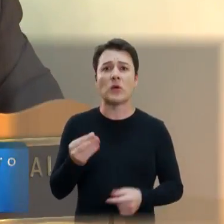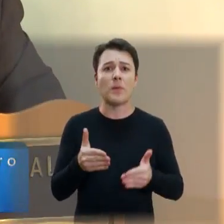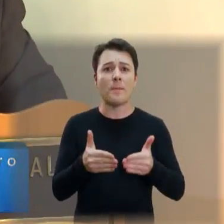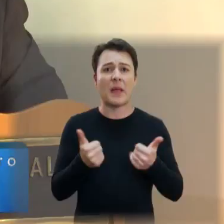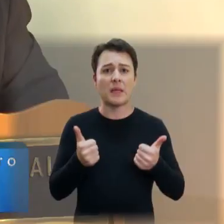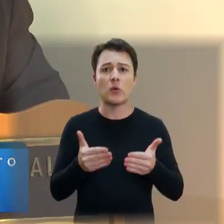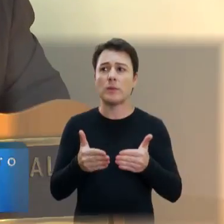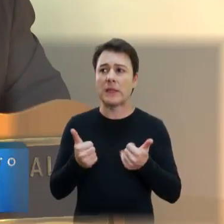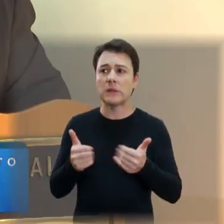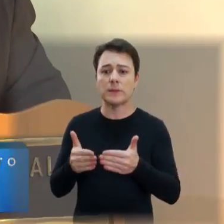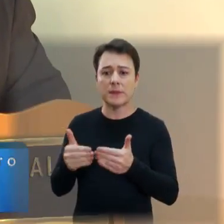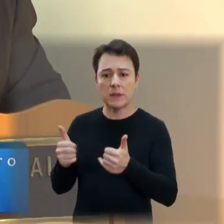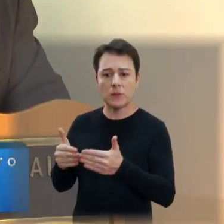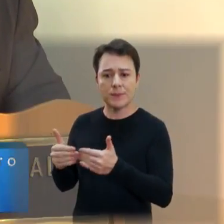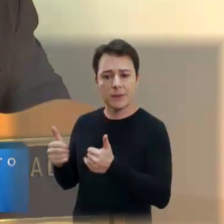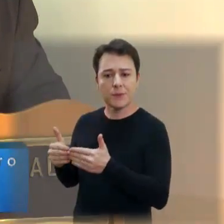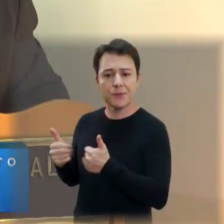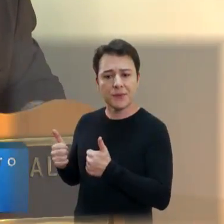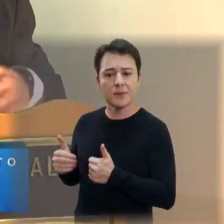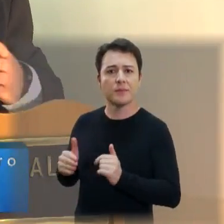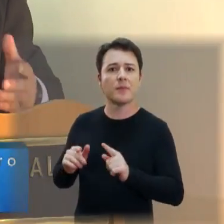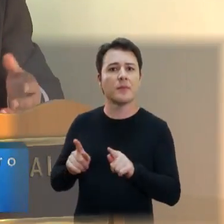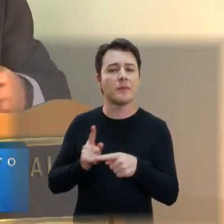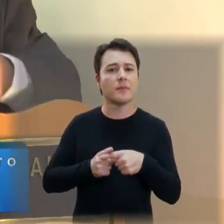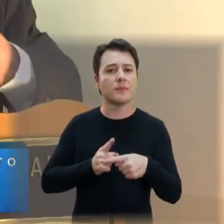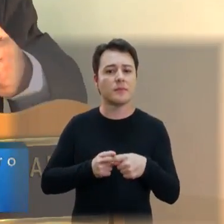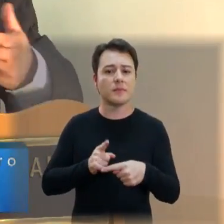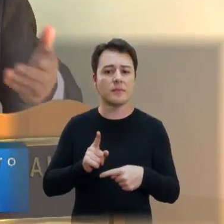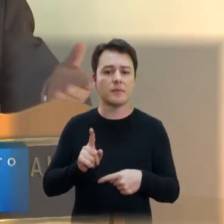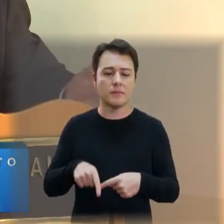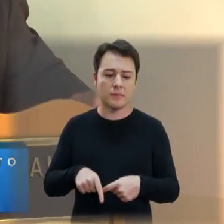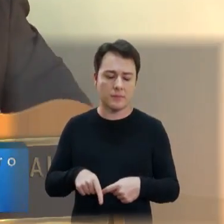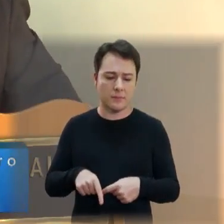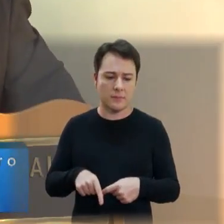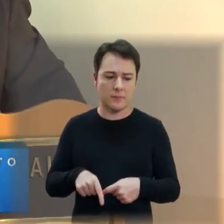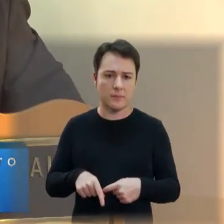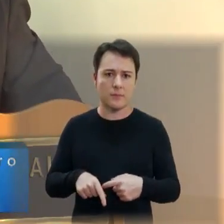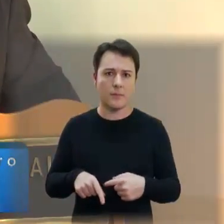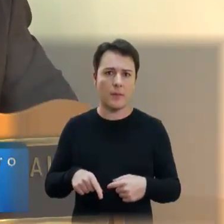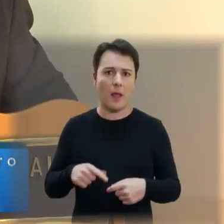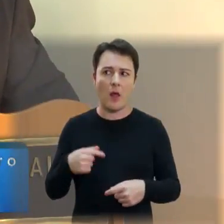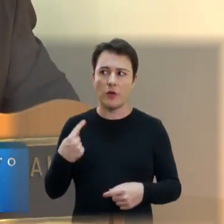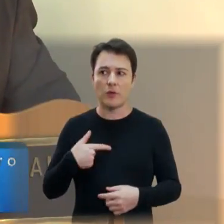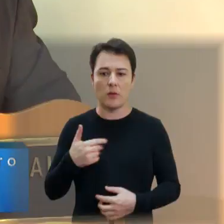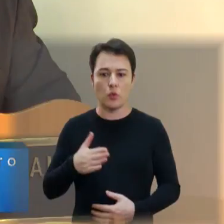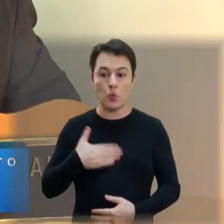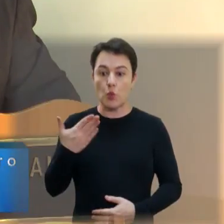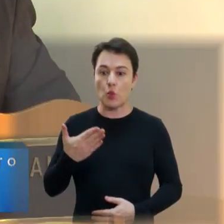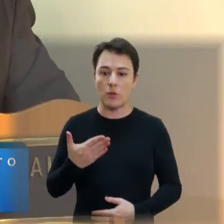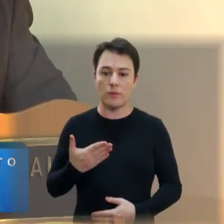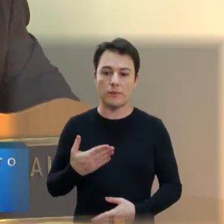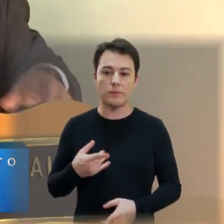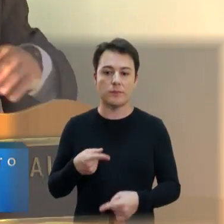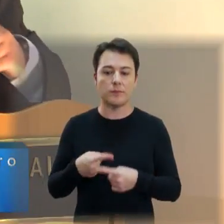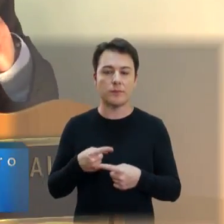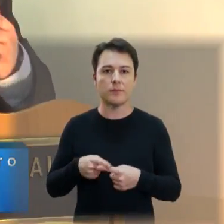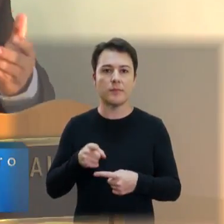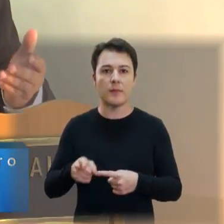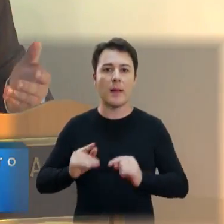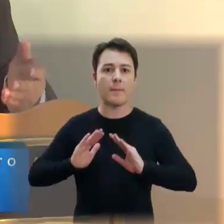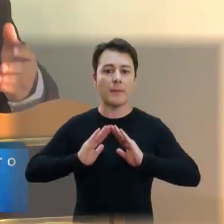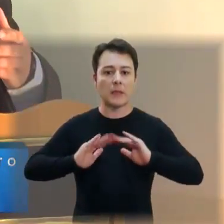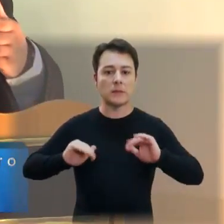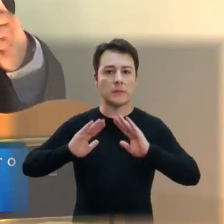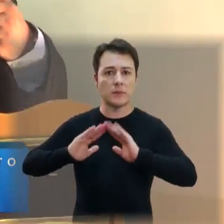muitos pedidos, e para mim, para sorte, para espanto nosso, pedidos que